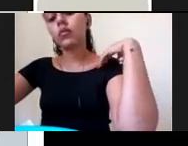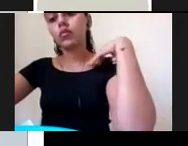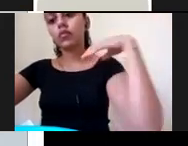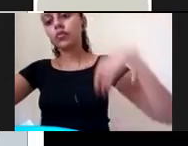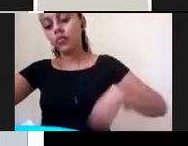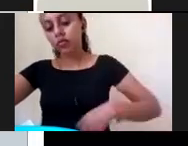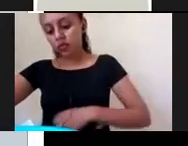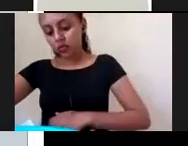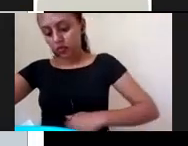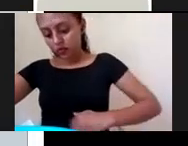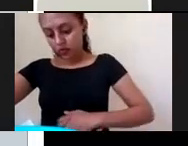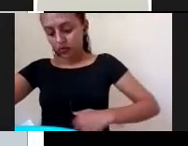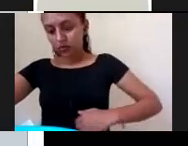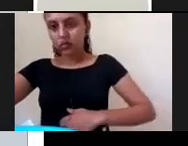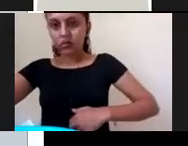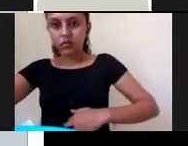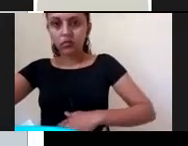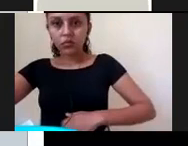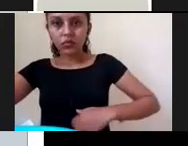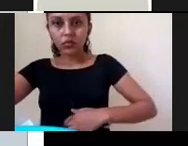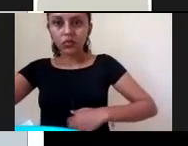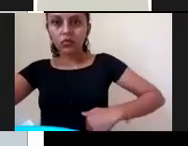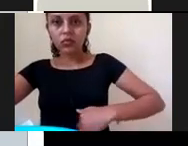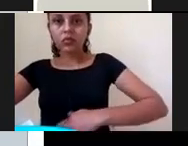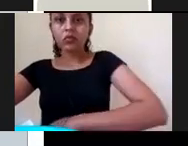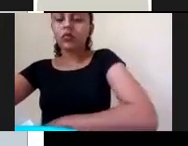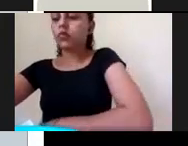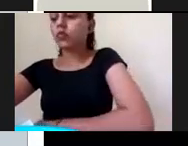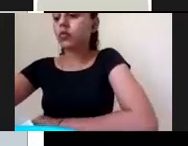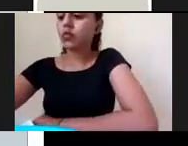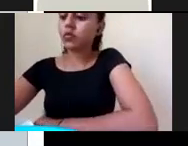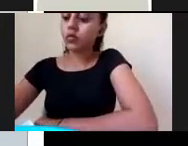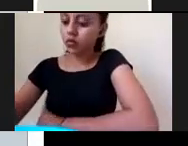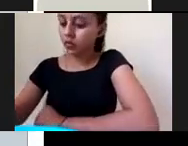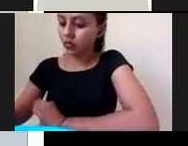Quando eu falo em sinais do exame físico, além dos